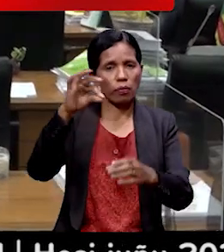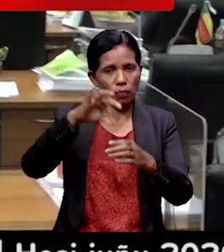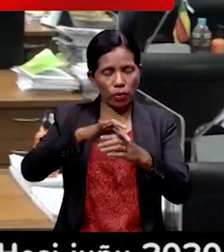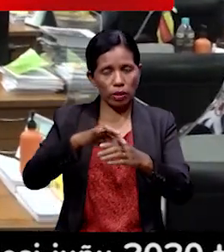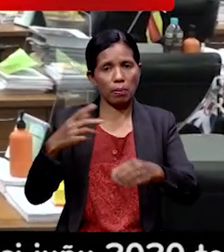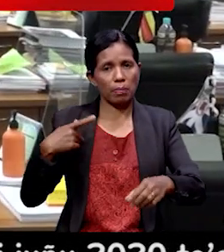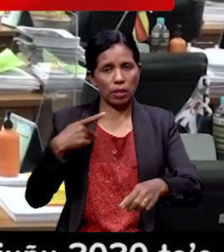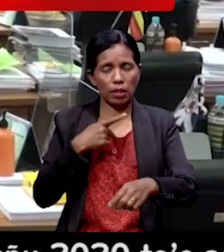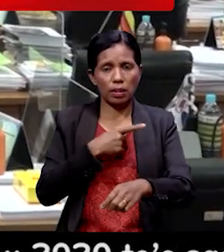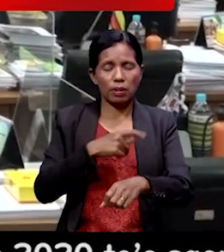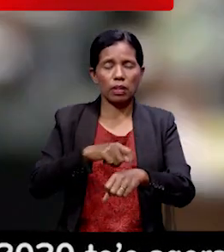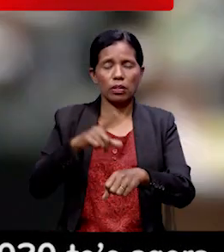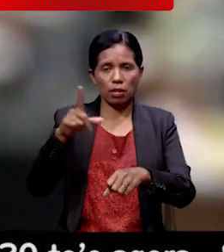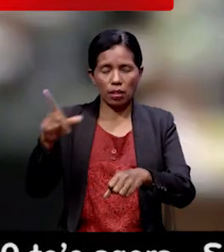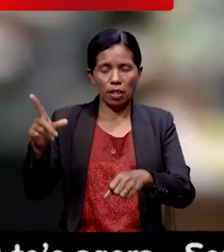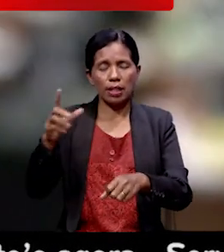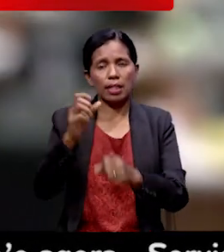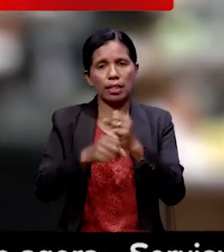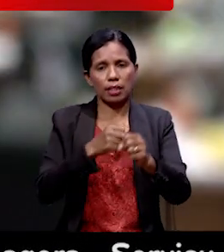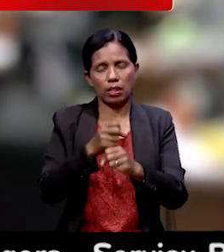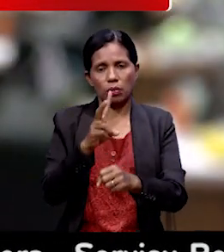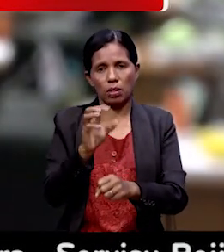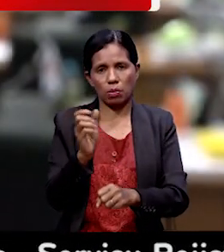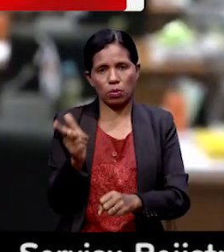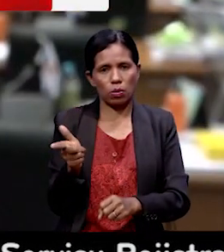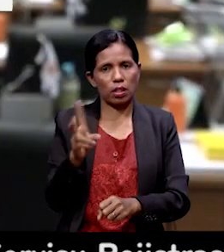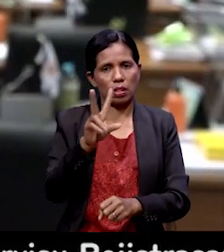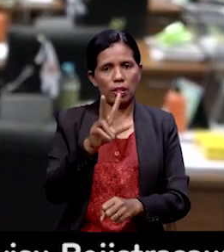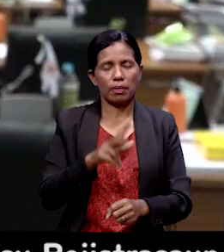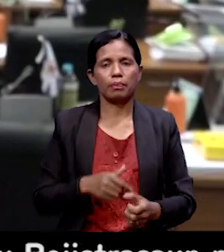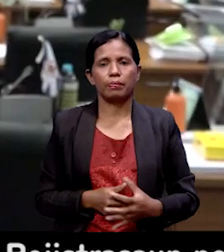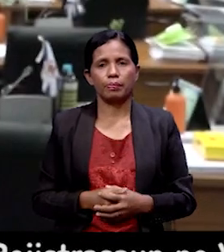retinang rihung rua ronul resing tolo. Fátima Pereira, Elio Gaio, GMN.